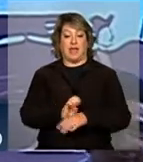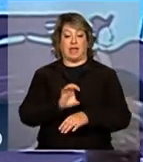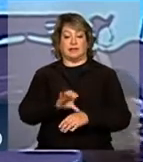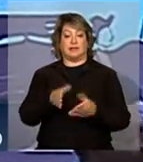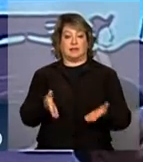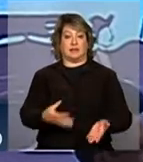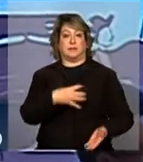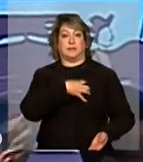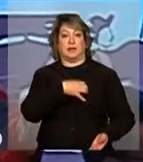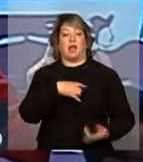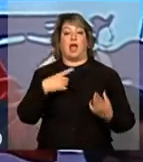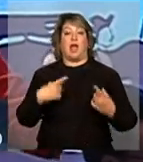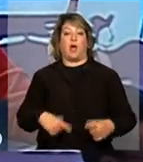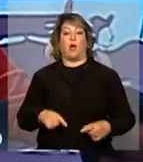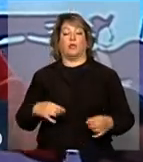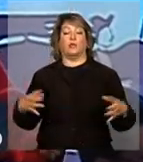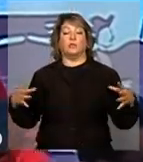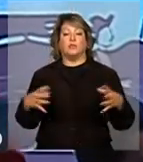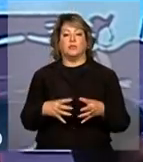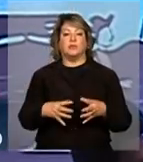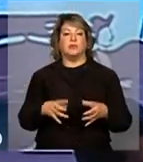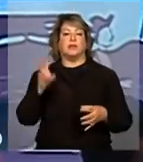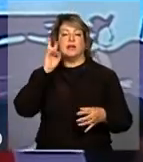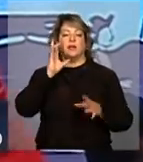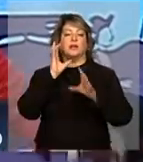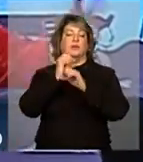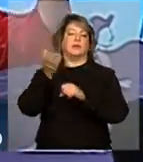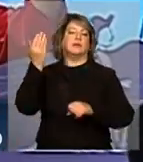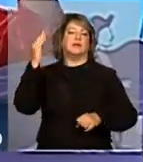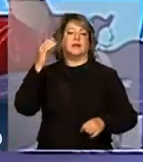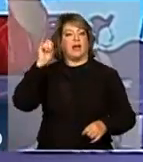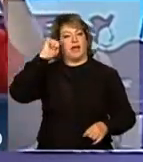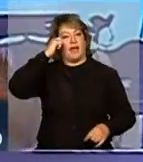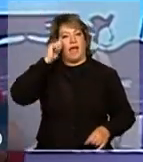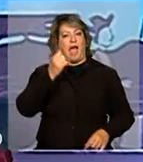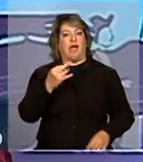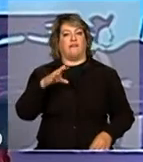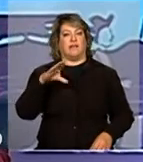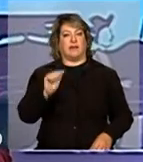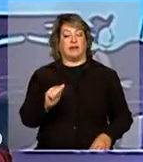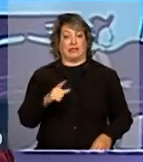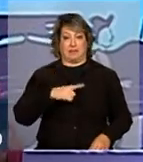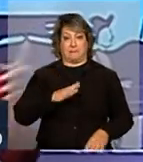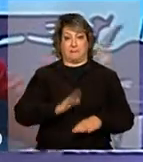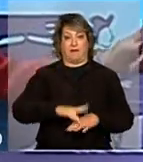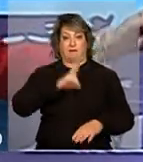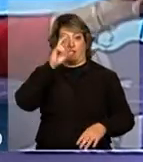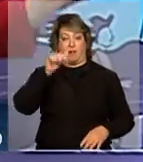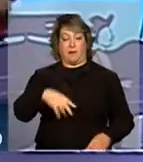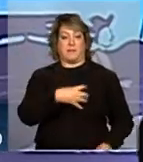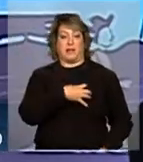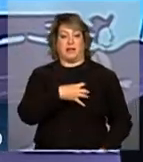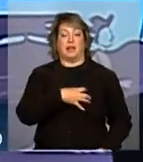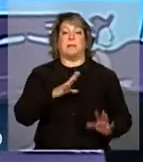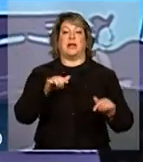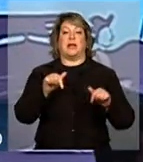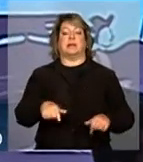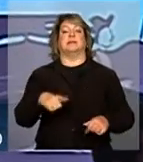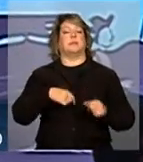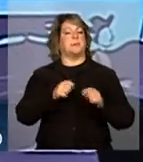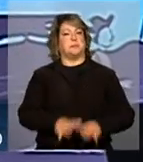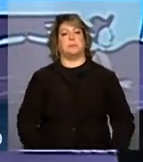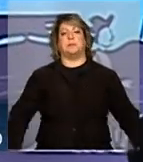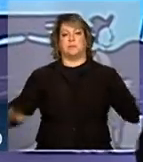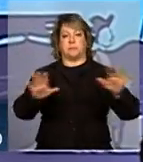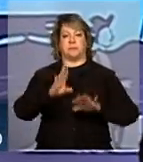a contribuição africana do nosso país aparece de forma mais forte, mas ela passa por todo o